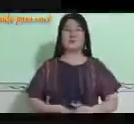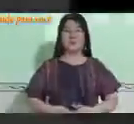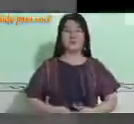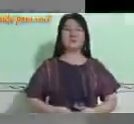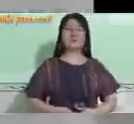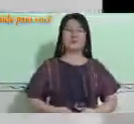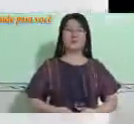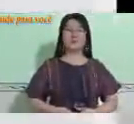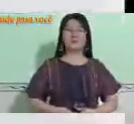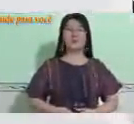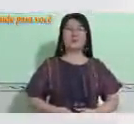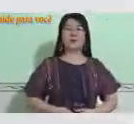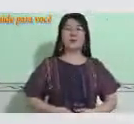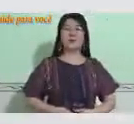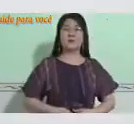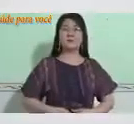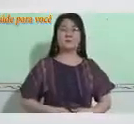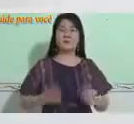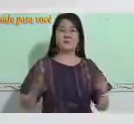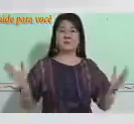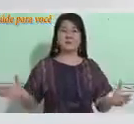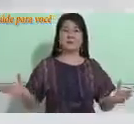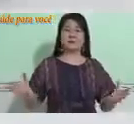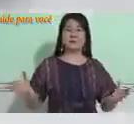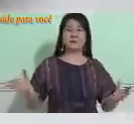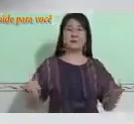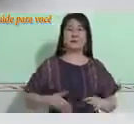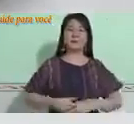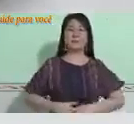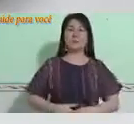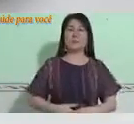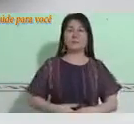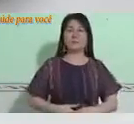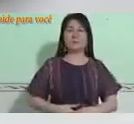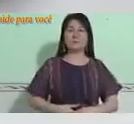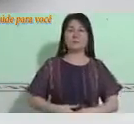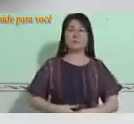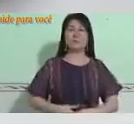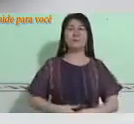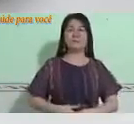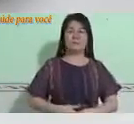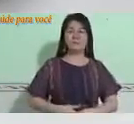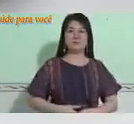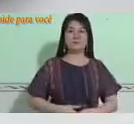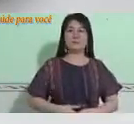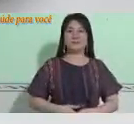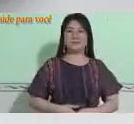sardinha e salmão são excelentes opções para desinflamar o corpo e combater a tendinite em qualquer local do